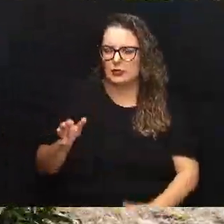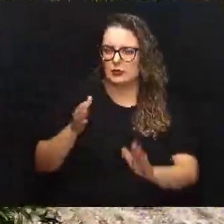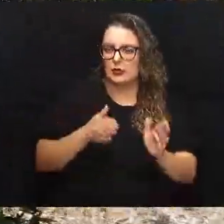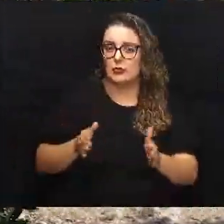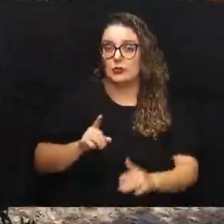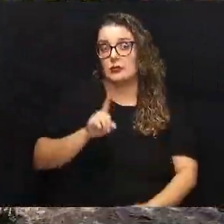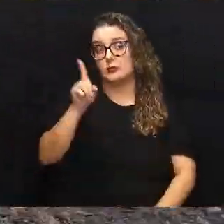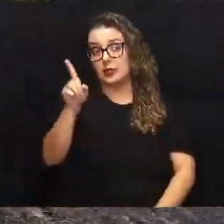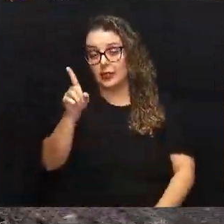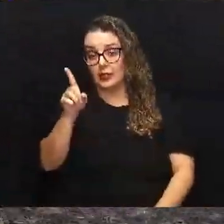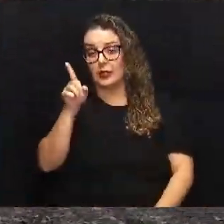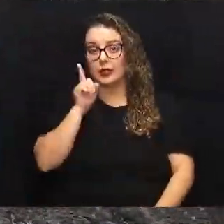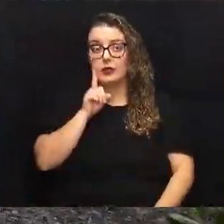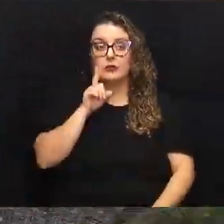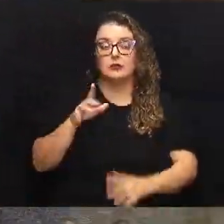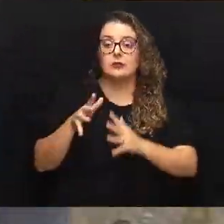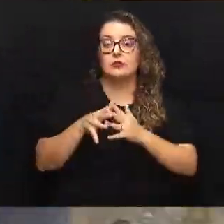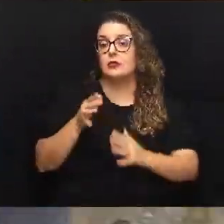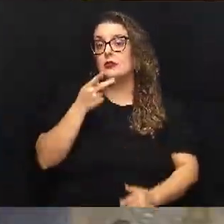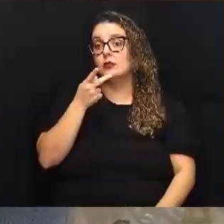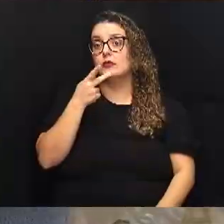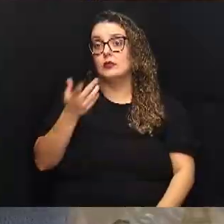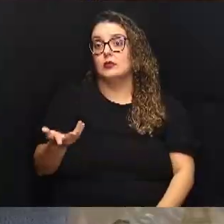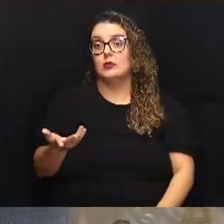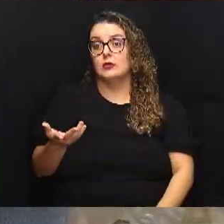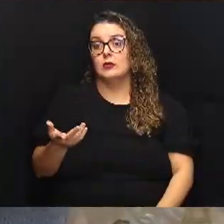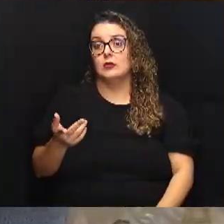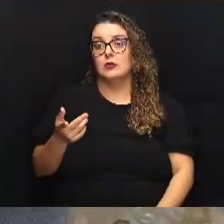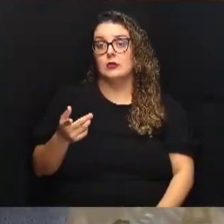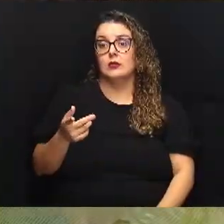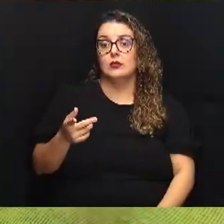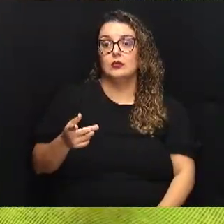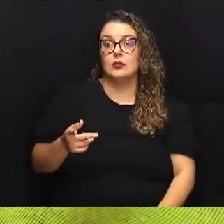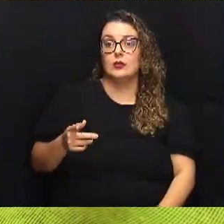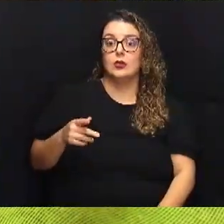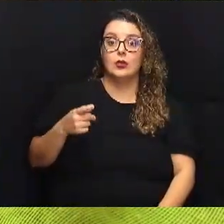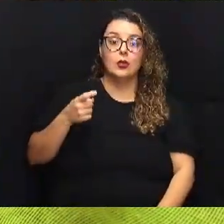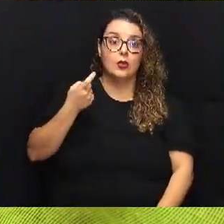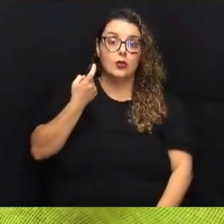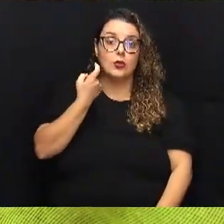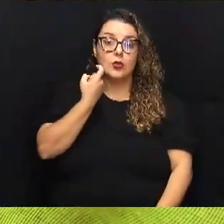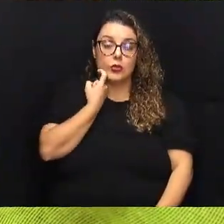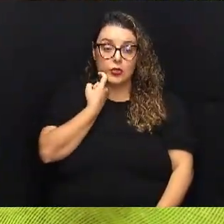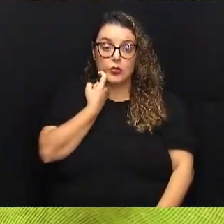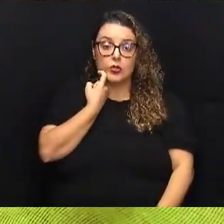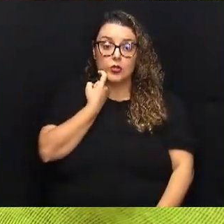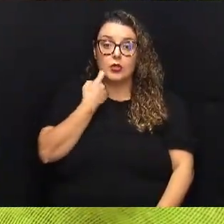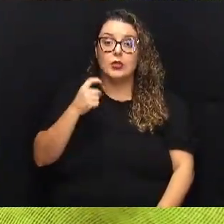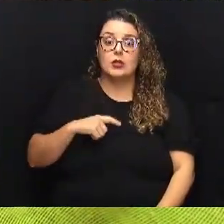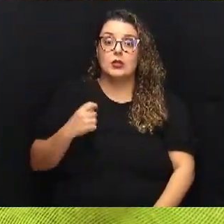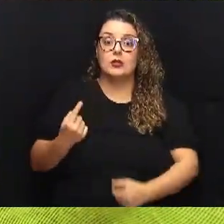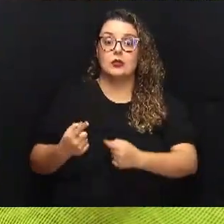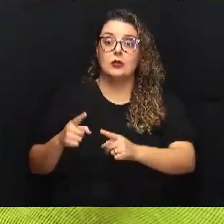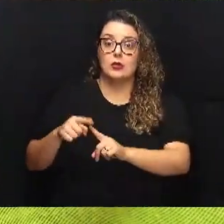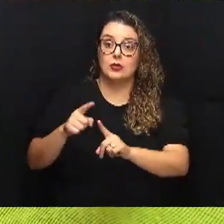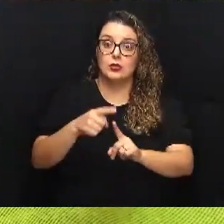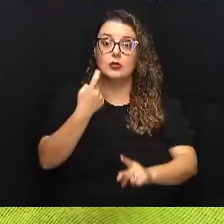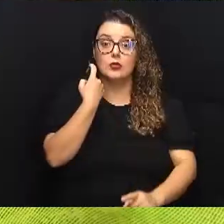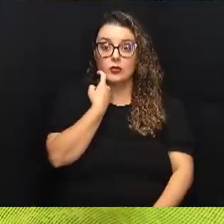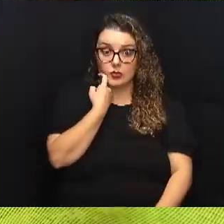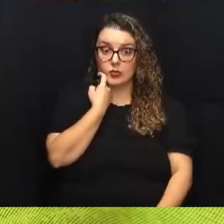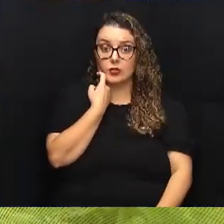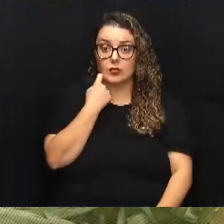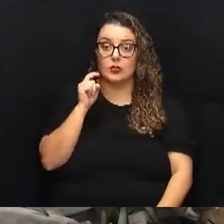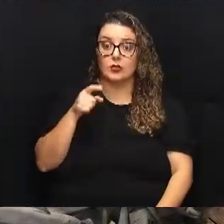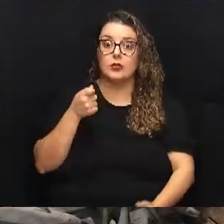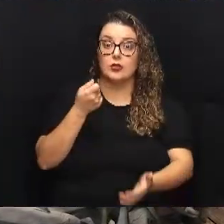lá. Vamos falar, por exemplo, de piscicultura, vamos falar dos peixes. Existem também algumas espécies de peixes que são compradas